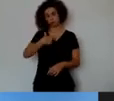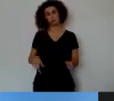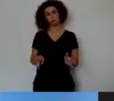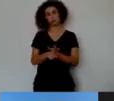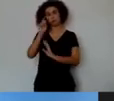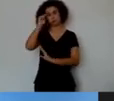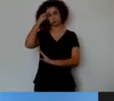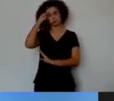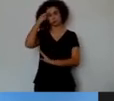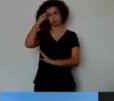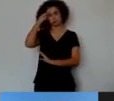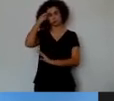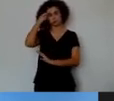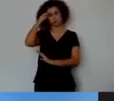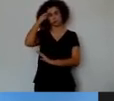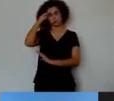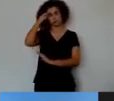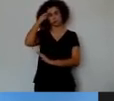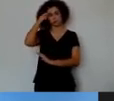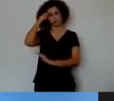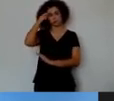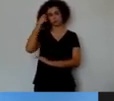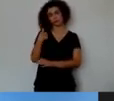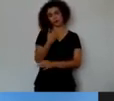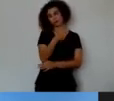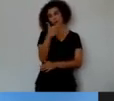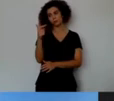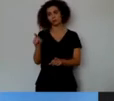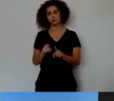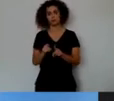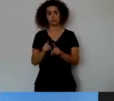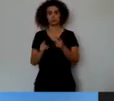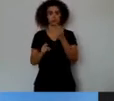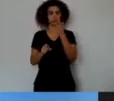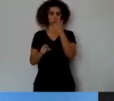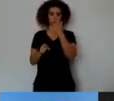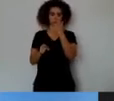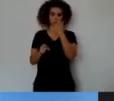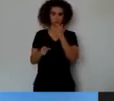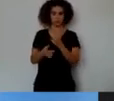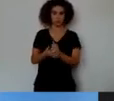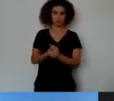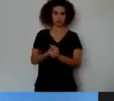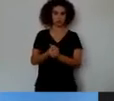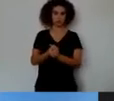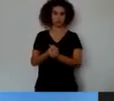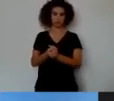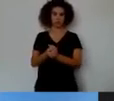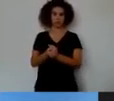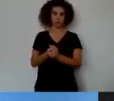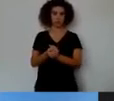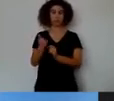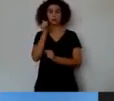venha realmente em segundo lugar, né, esses outros atravessamentos. Se cruzam, né, faz com que, por exemplo, mulheres negras